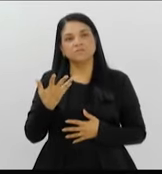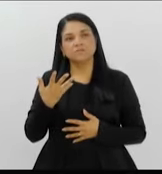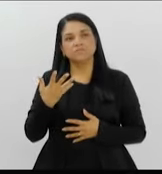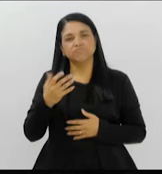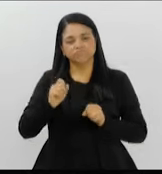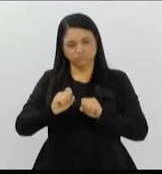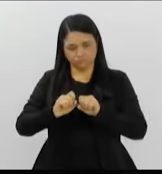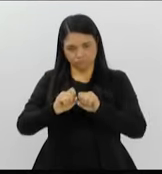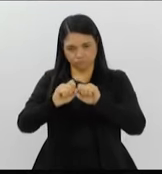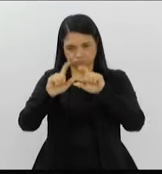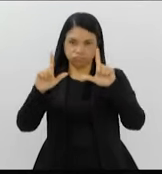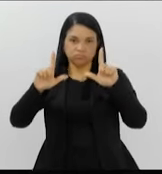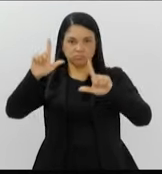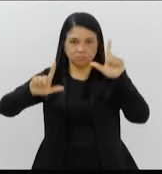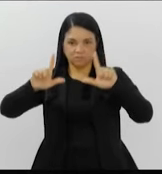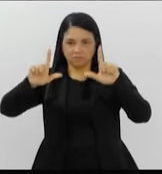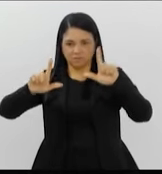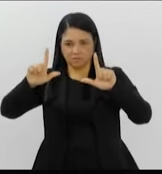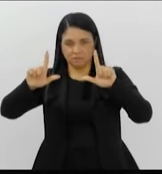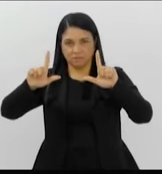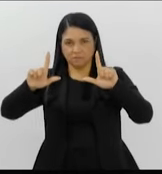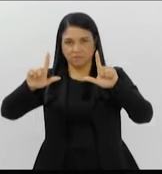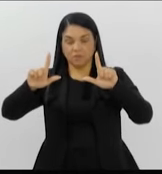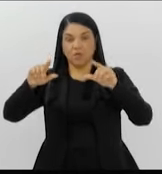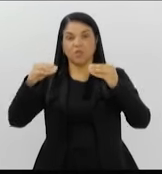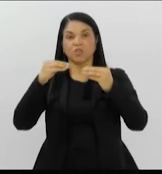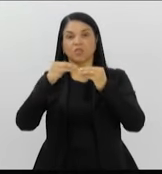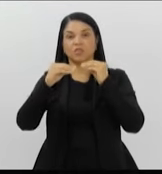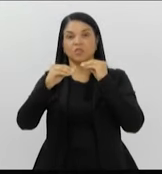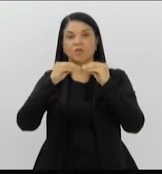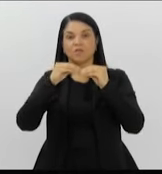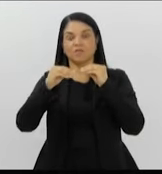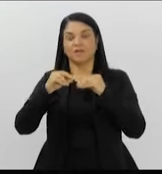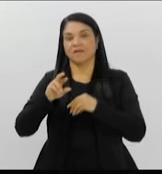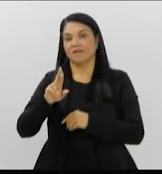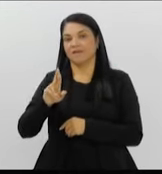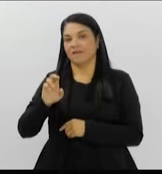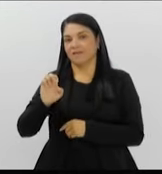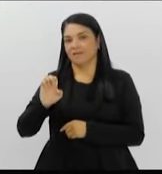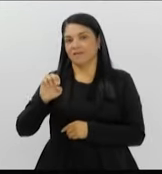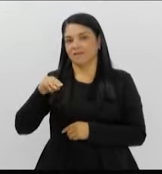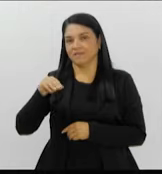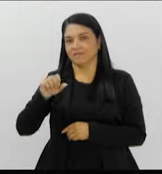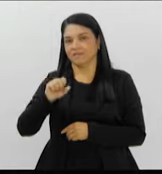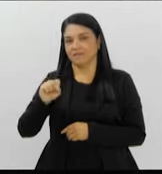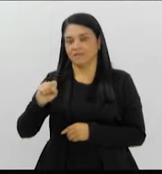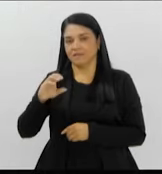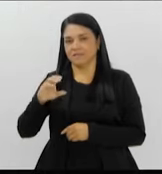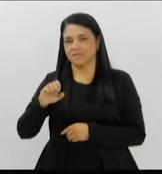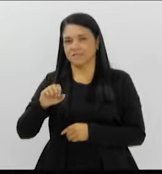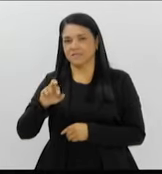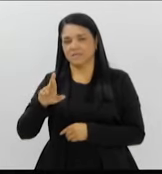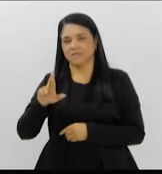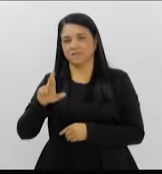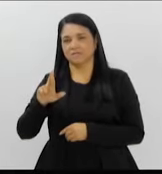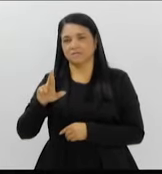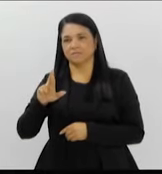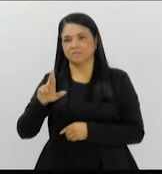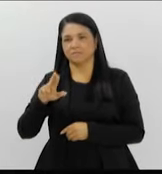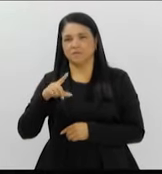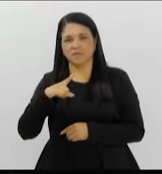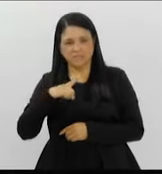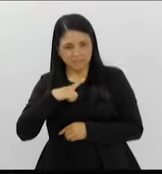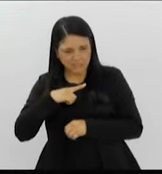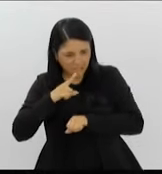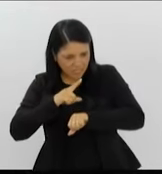ligar a televisão para ver a novela Renascer. Aí alguém disse, mas você ainda tem